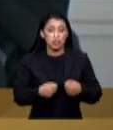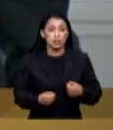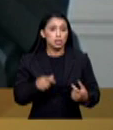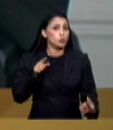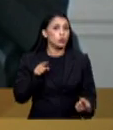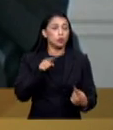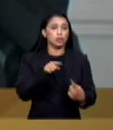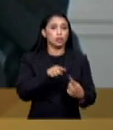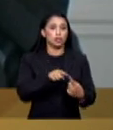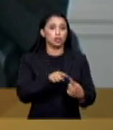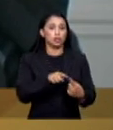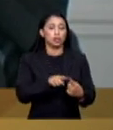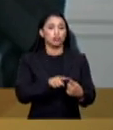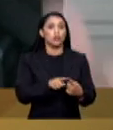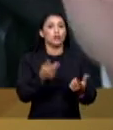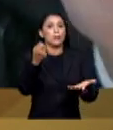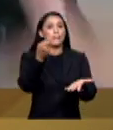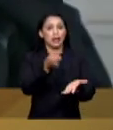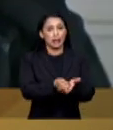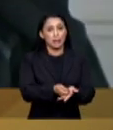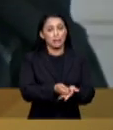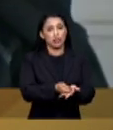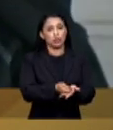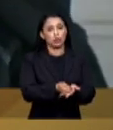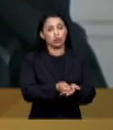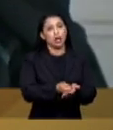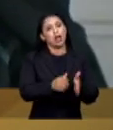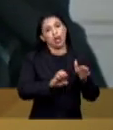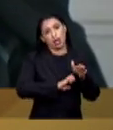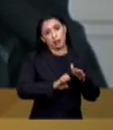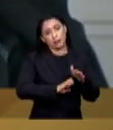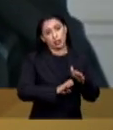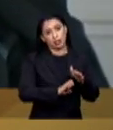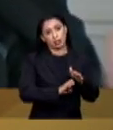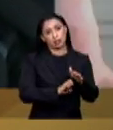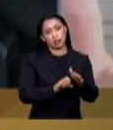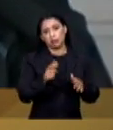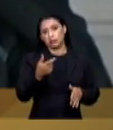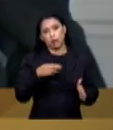objetivo de assegurar o ressarcimento à pessoa jurídica. Não se trata de um obstáculo.